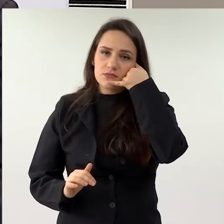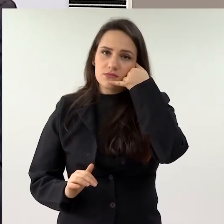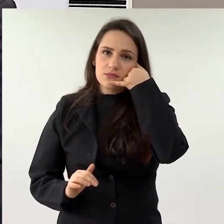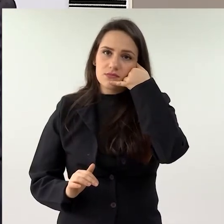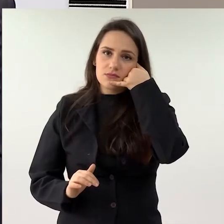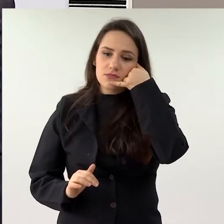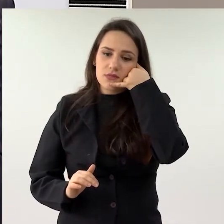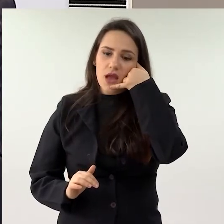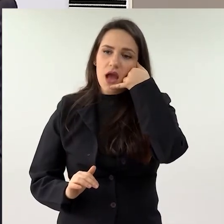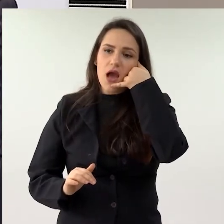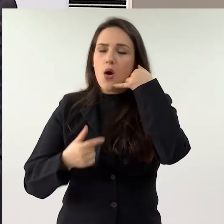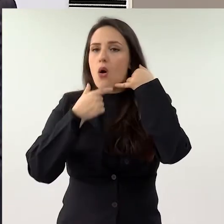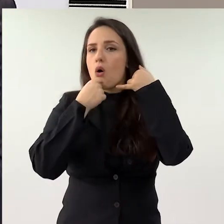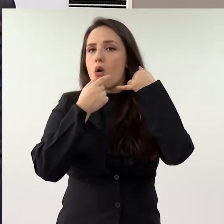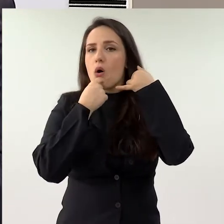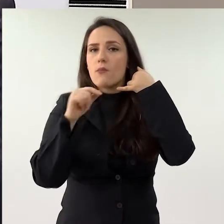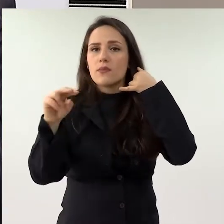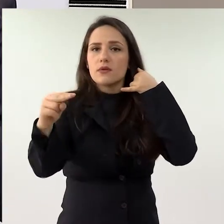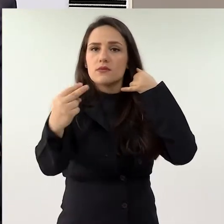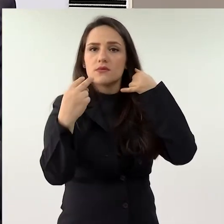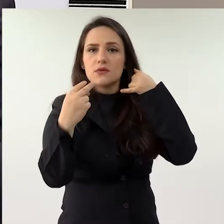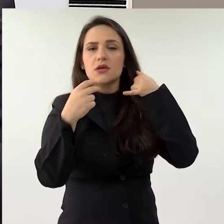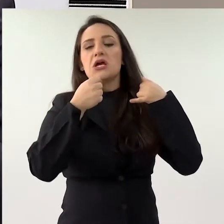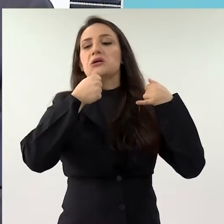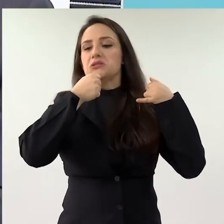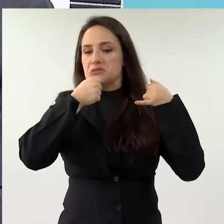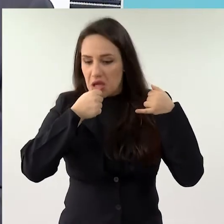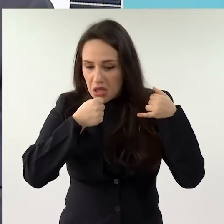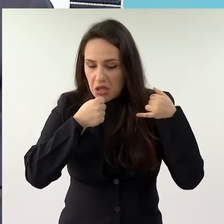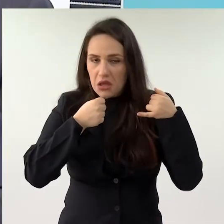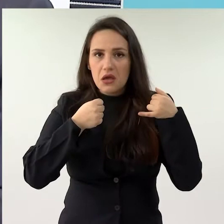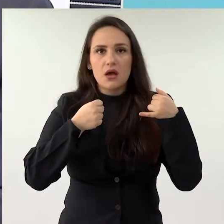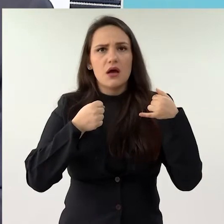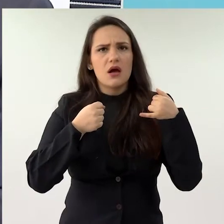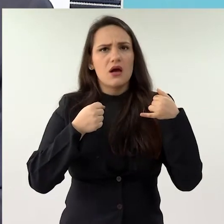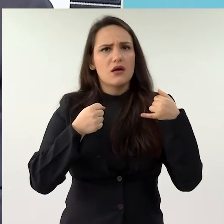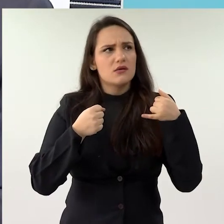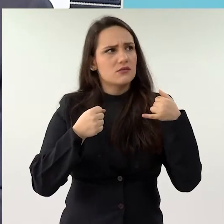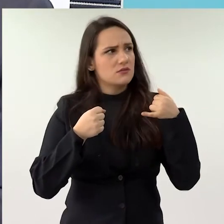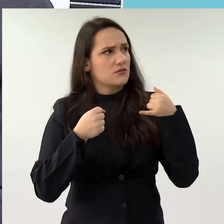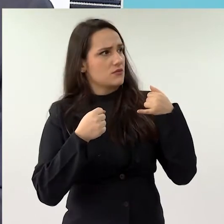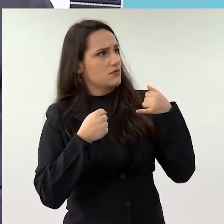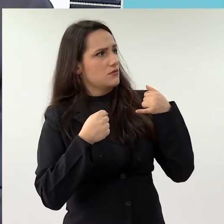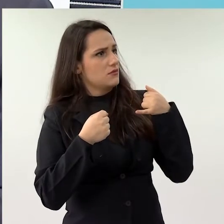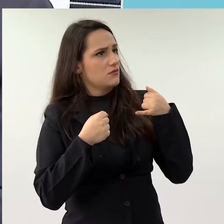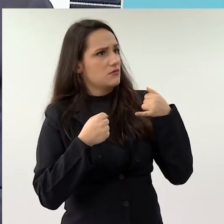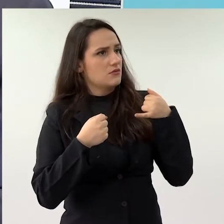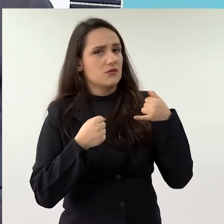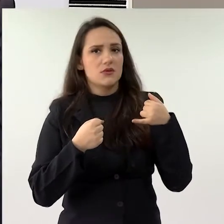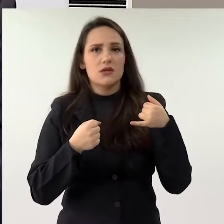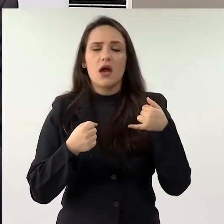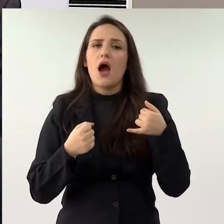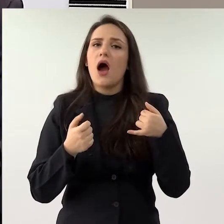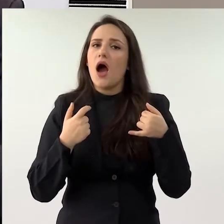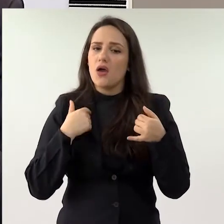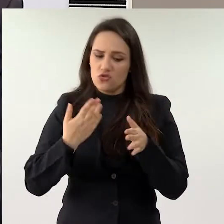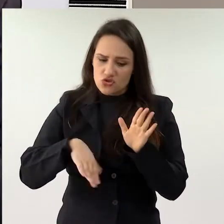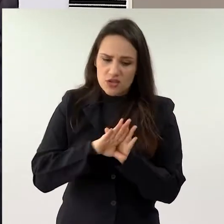barbinha. Eu saí dali, consciente, fui para casa, falei, galera, quarto. O que foi?